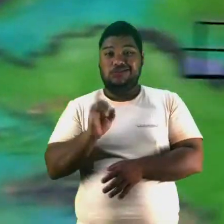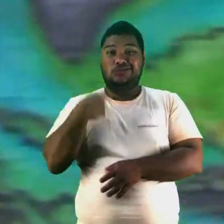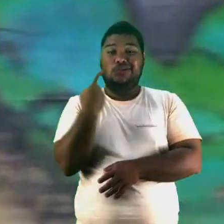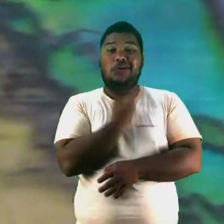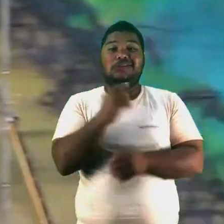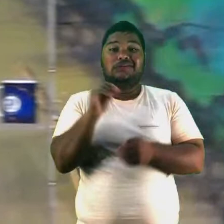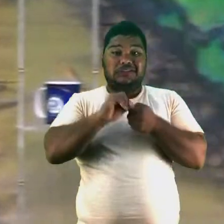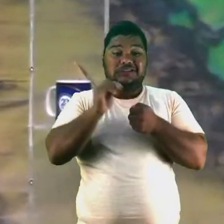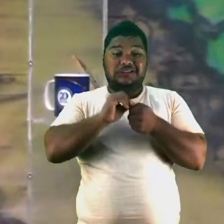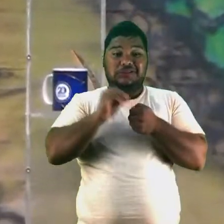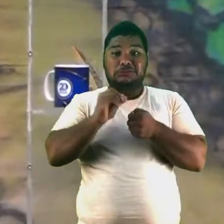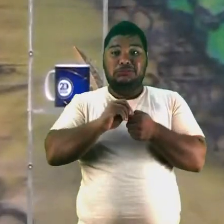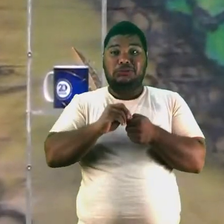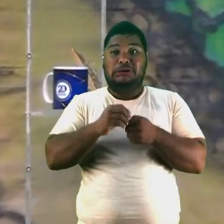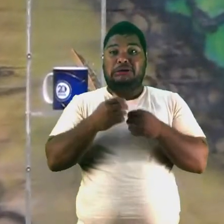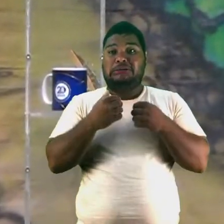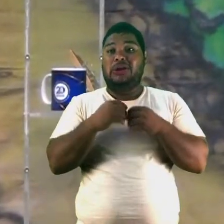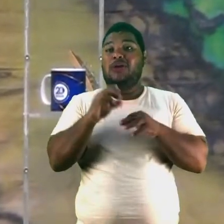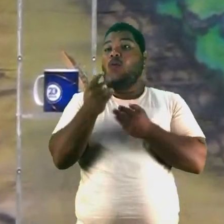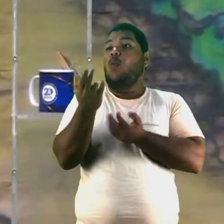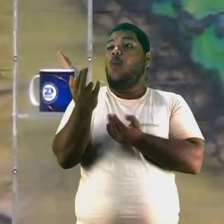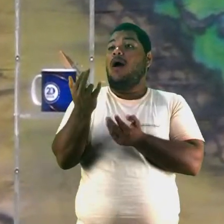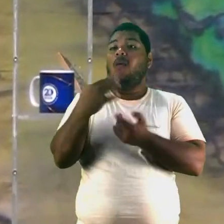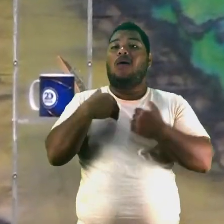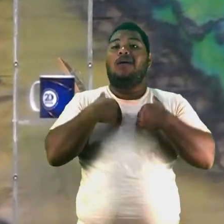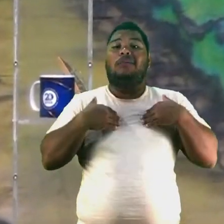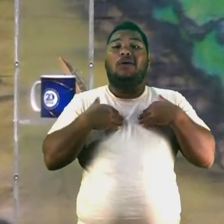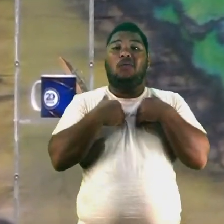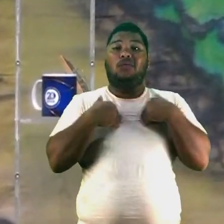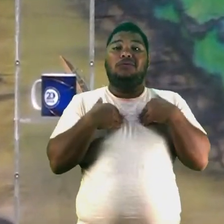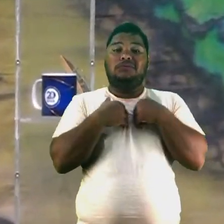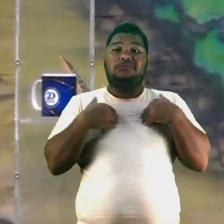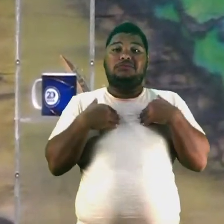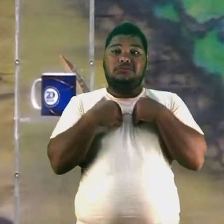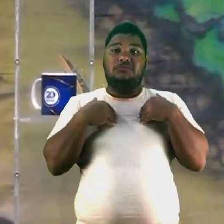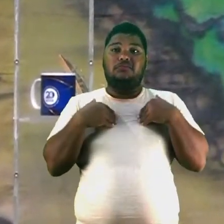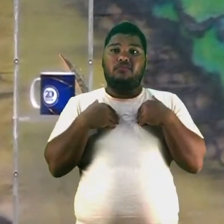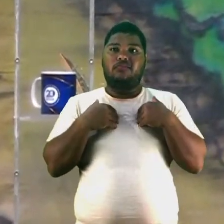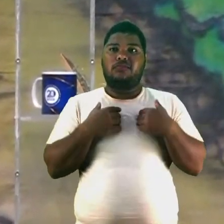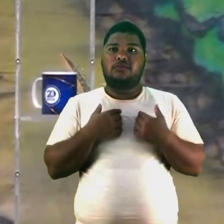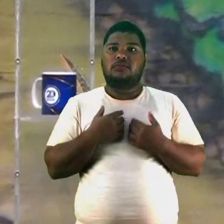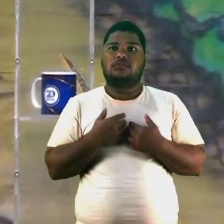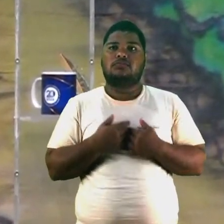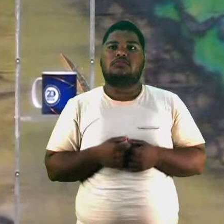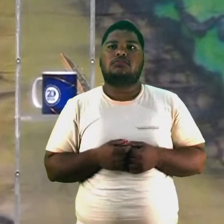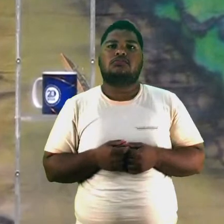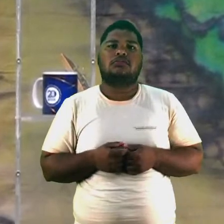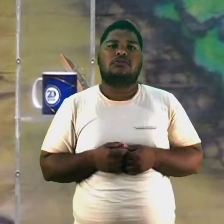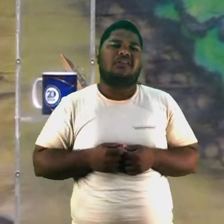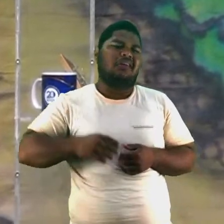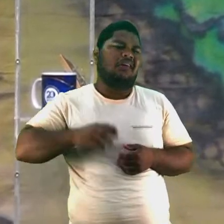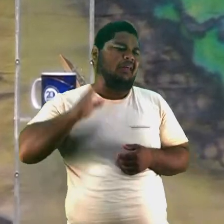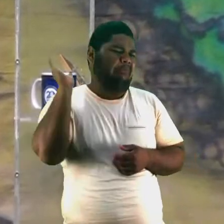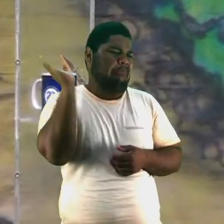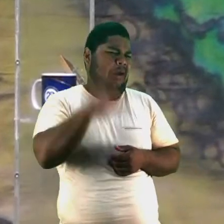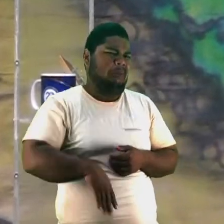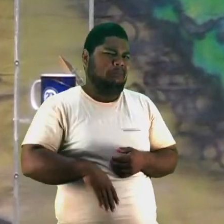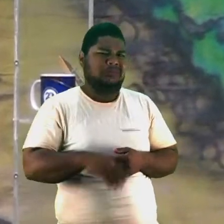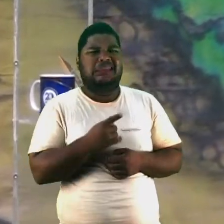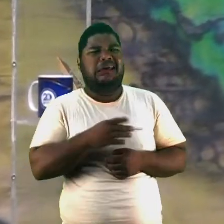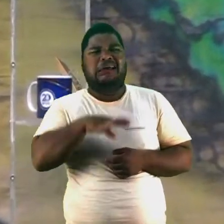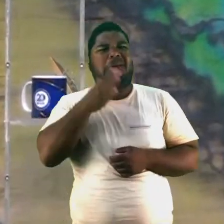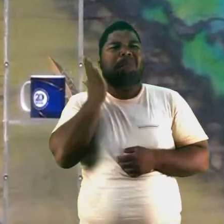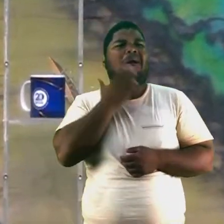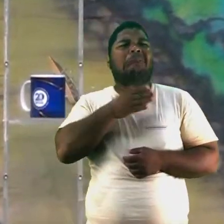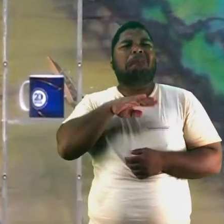por instintos, e aquele instinto primitivo, animal reprimido, que quer sair, conversa fiada. Você foi